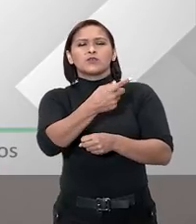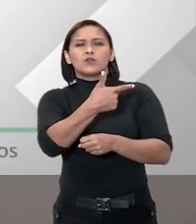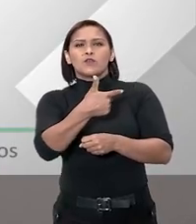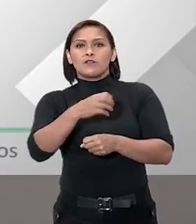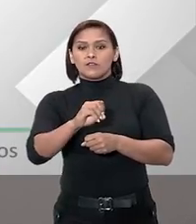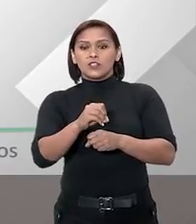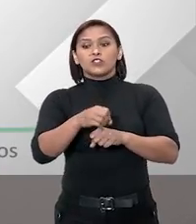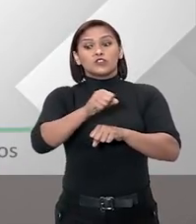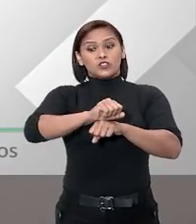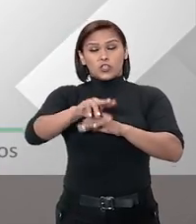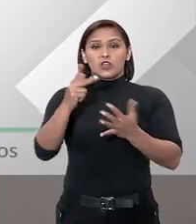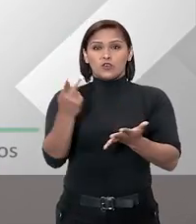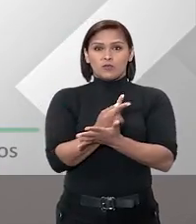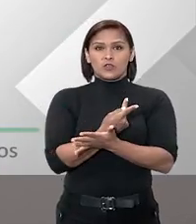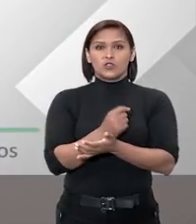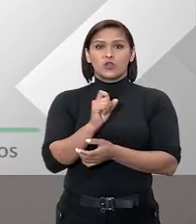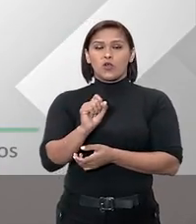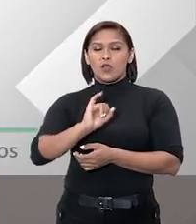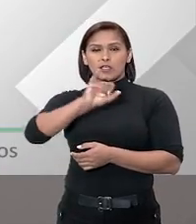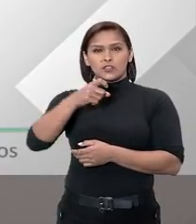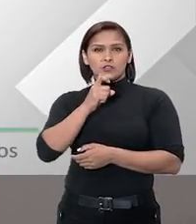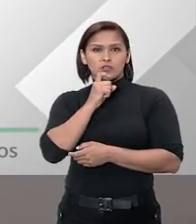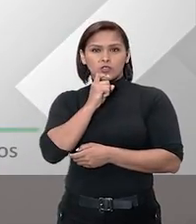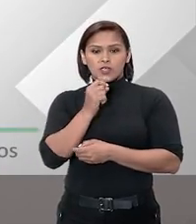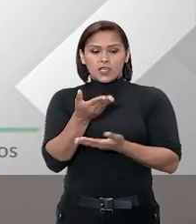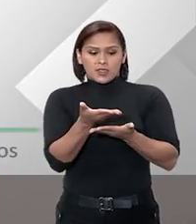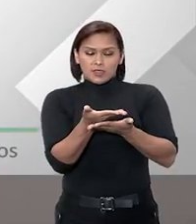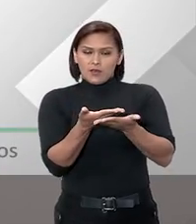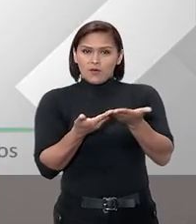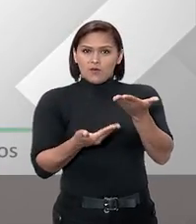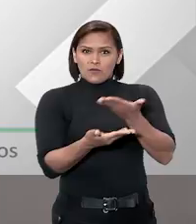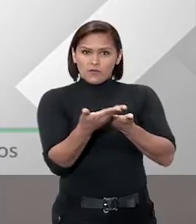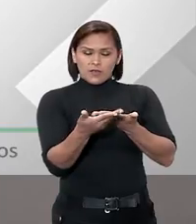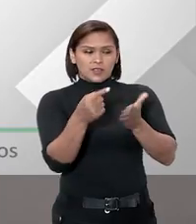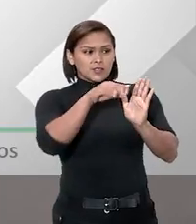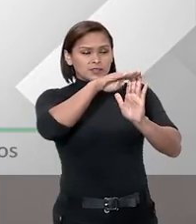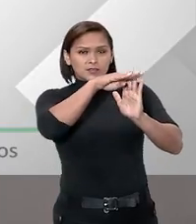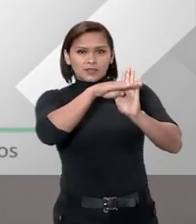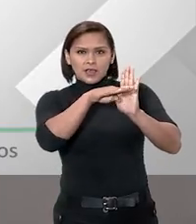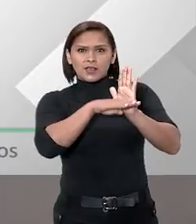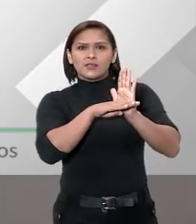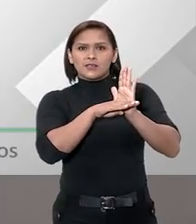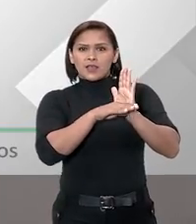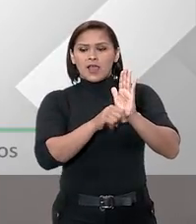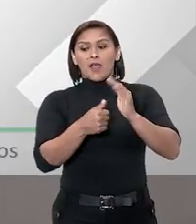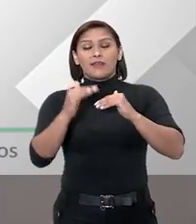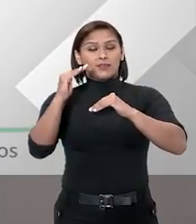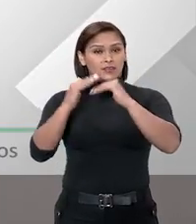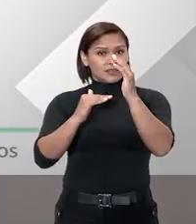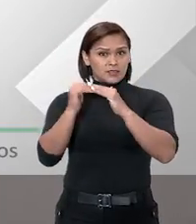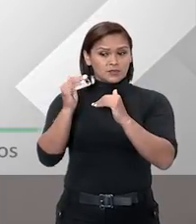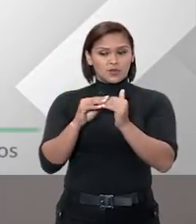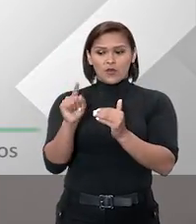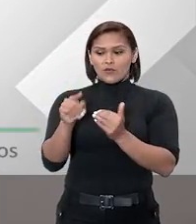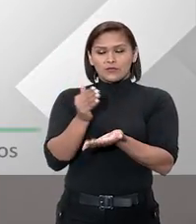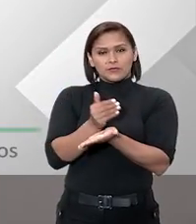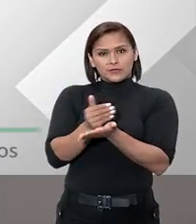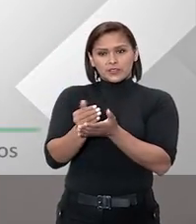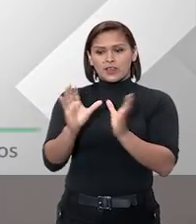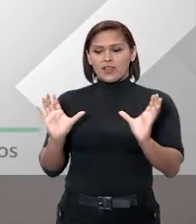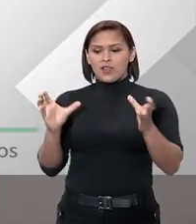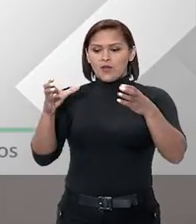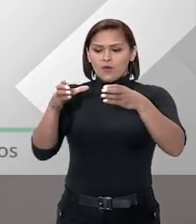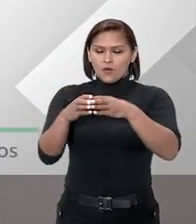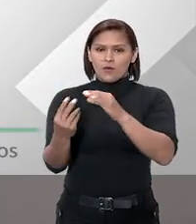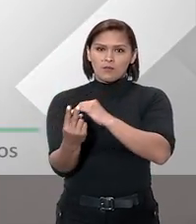julho de 2020. Então, através desse protocolo, esses profissionais que compõem